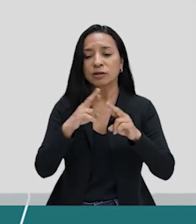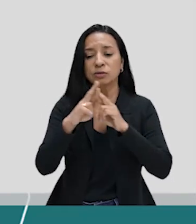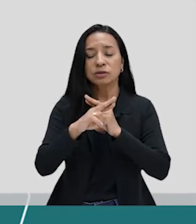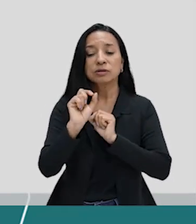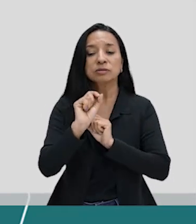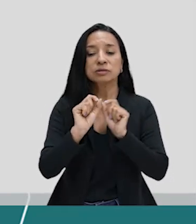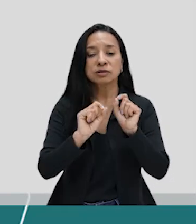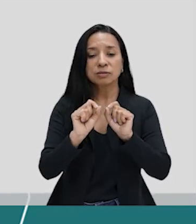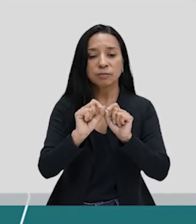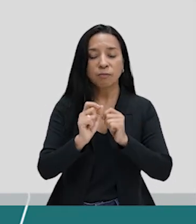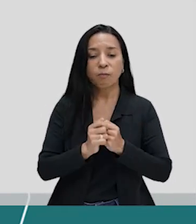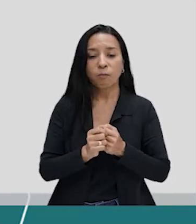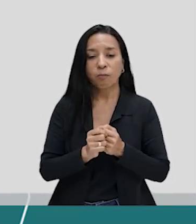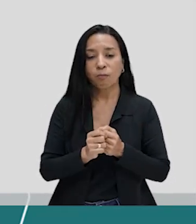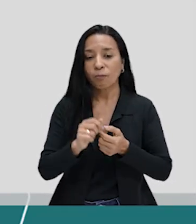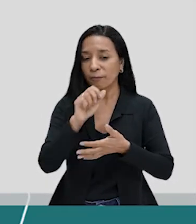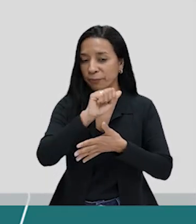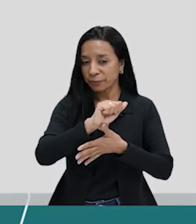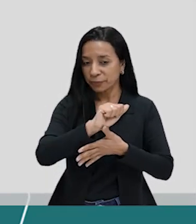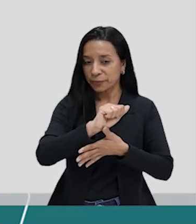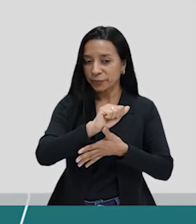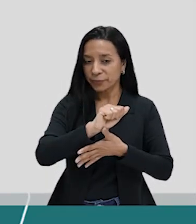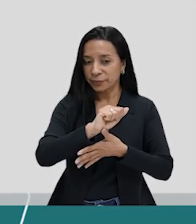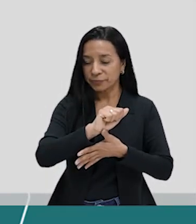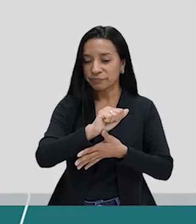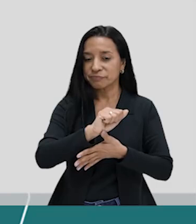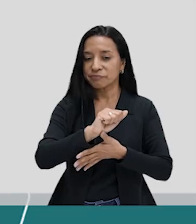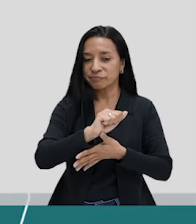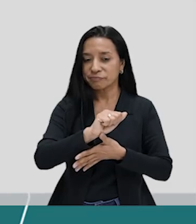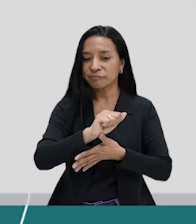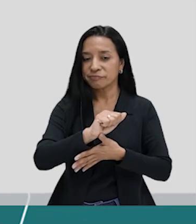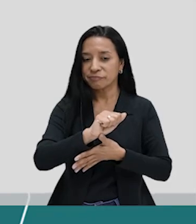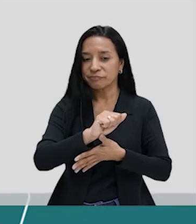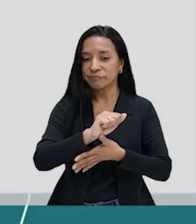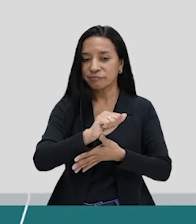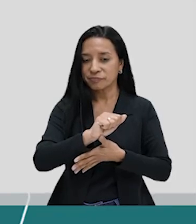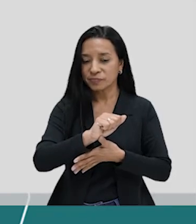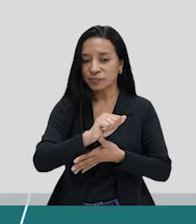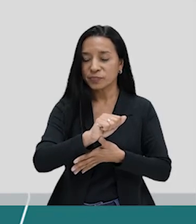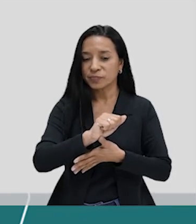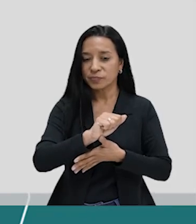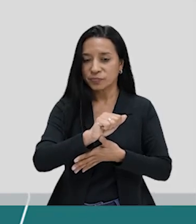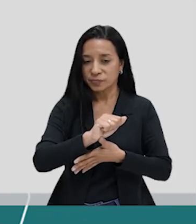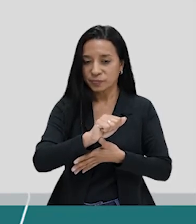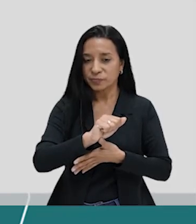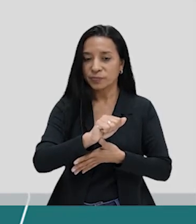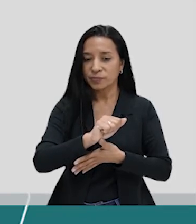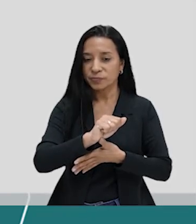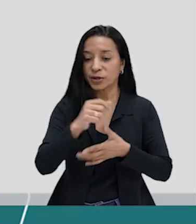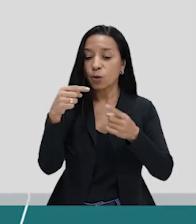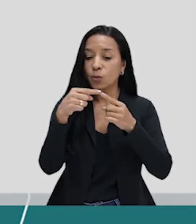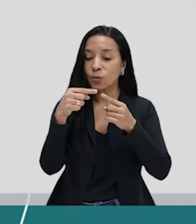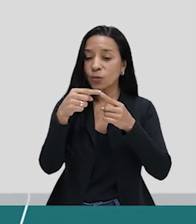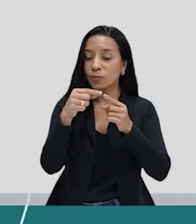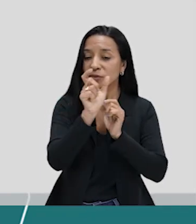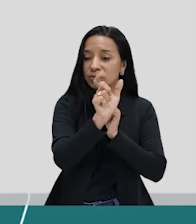aqui. Seria relacionado lígneo a lenhoso, gípsio feito de